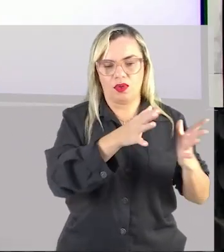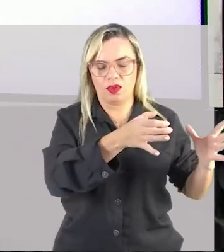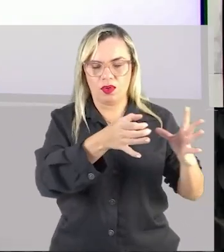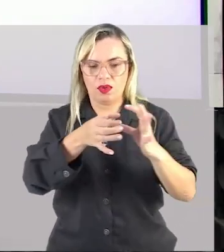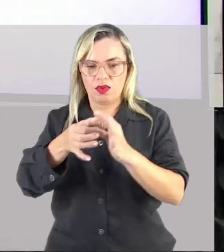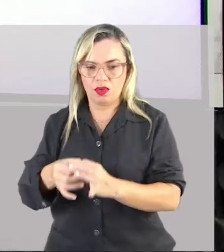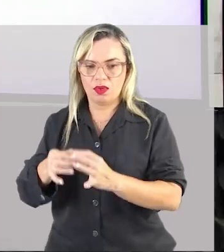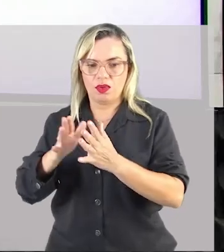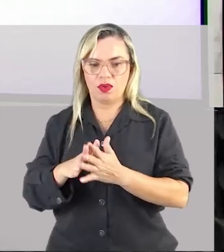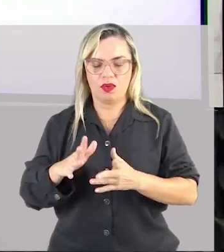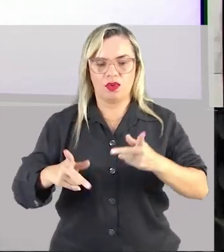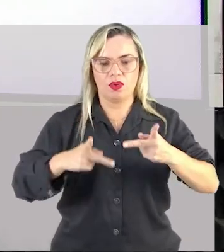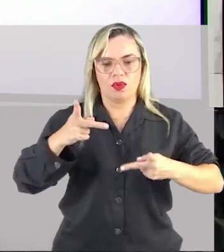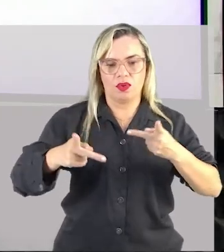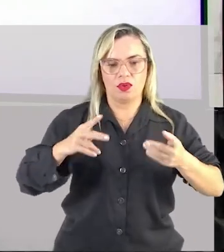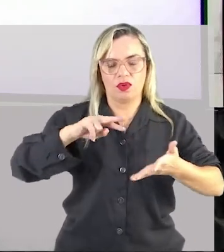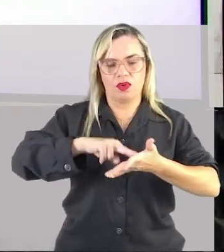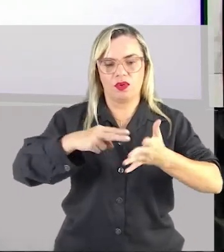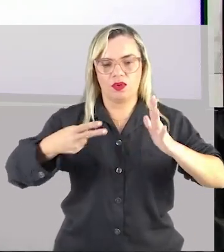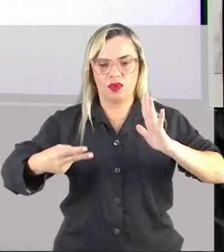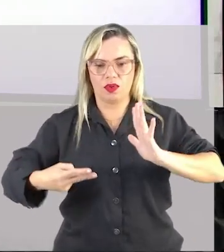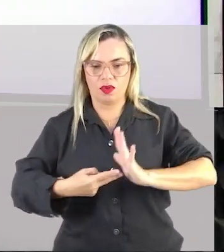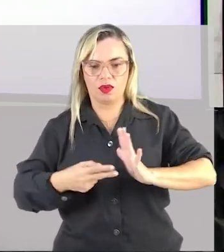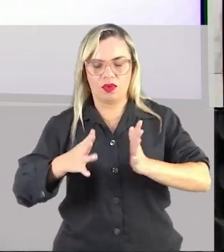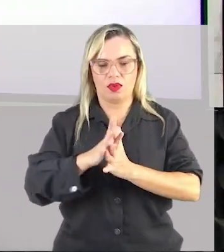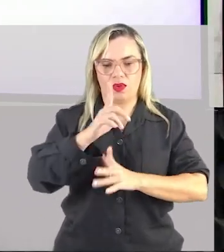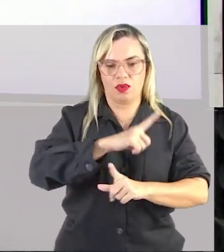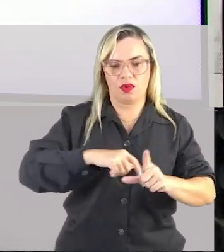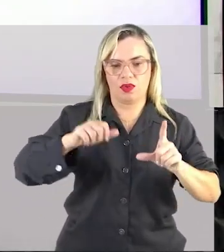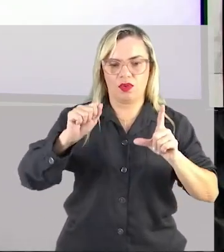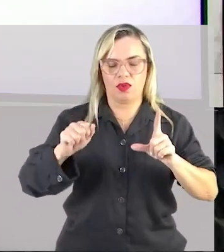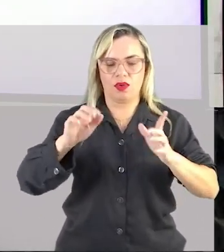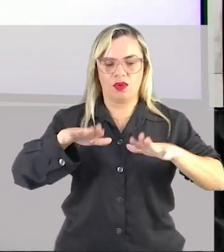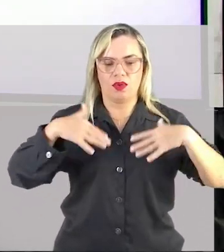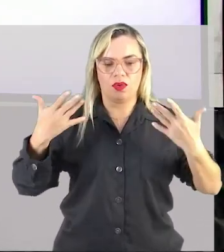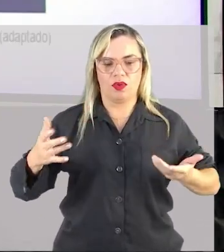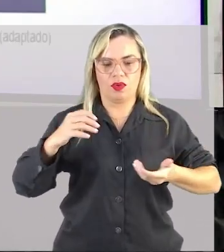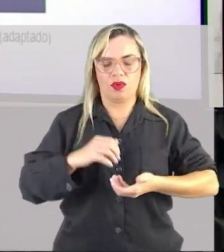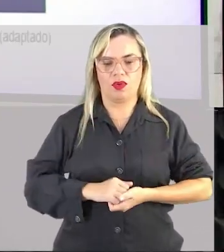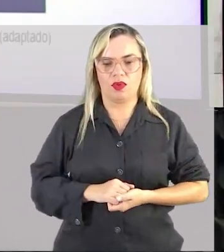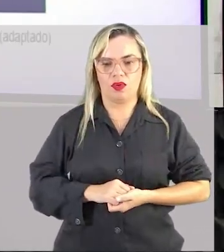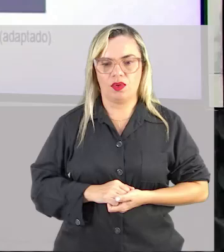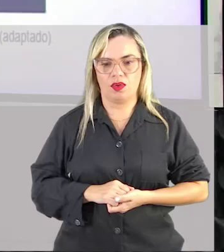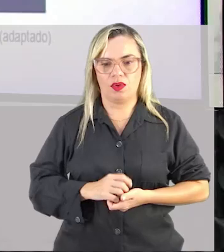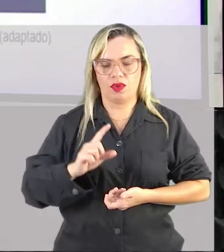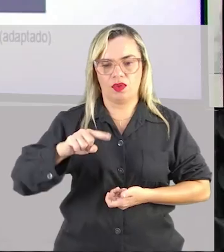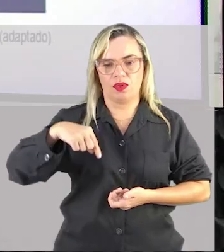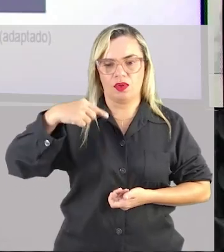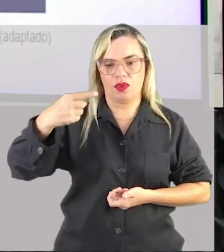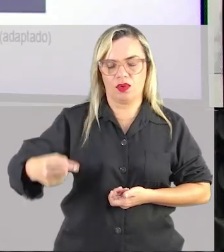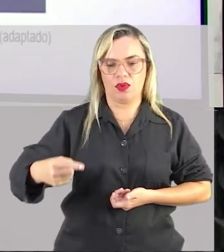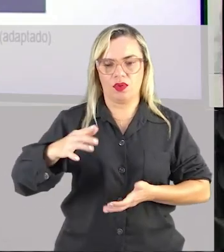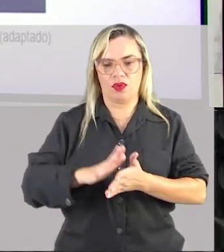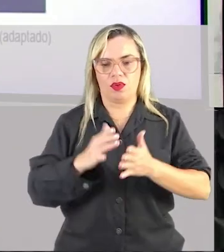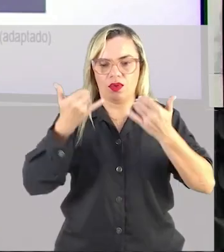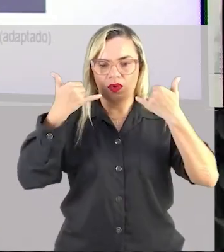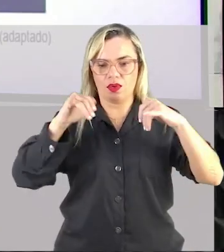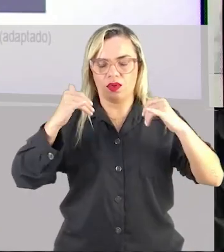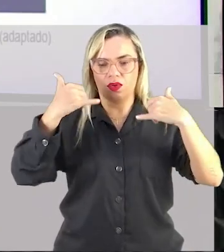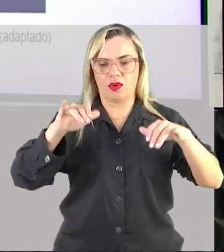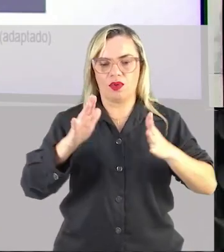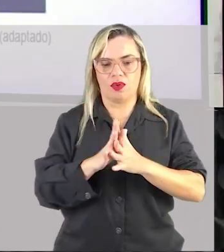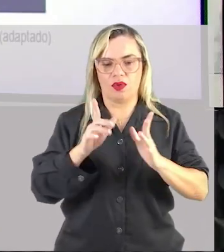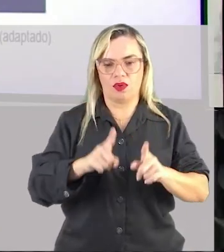contexto o que elas expressam. Beleza? Alternativa correta, a letra A. Passemos aí então para a próxima campanha